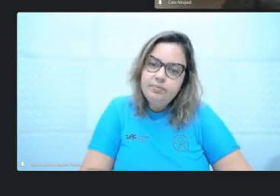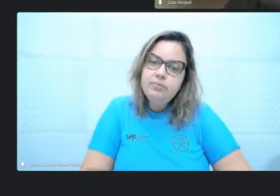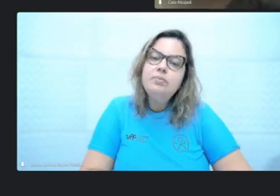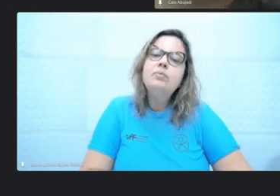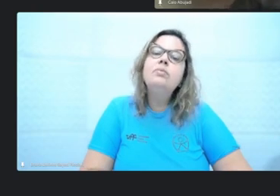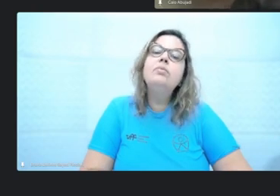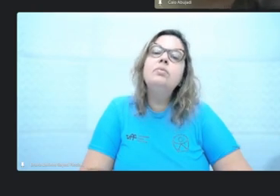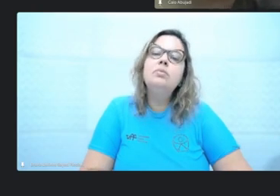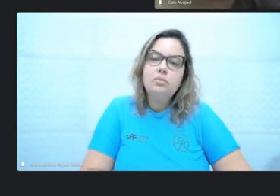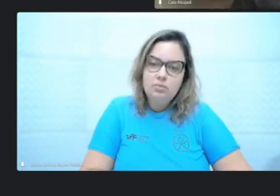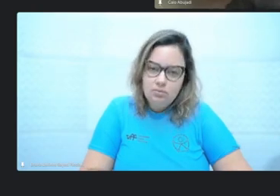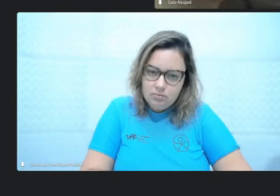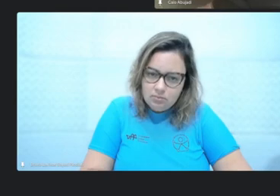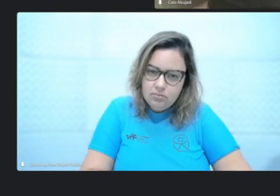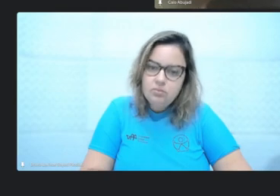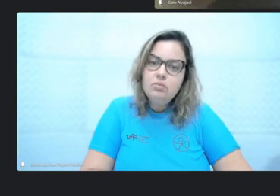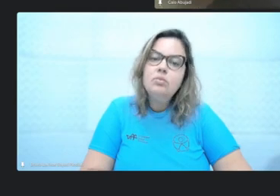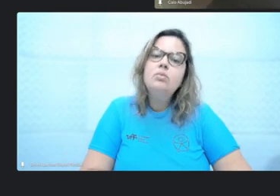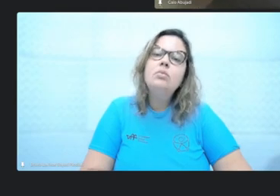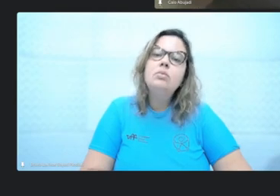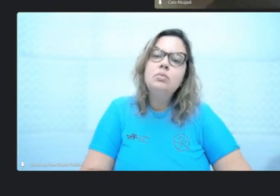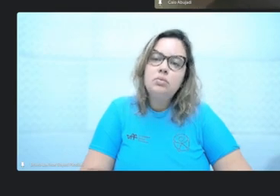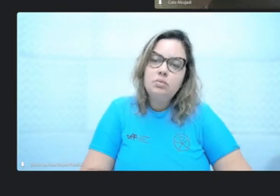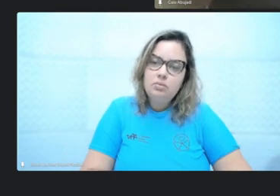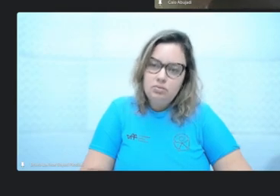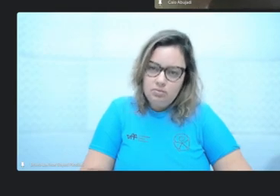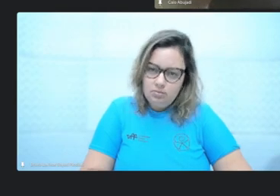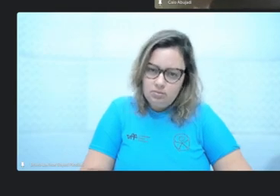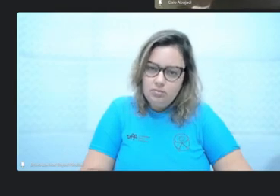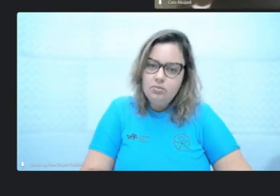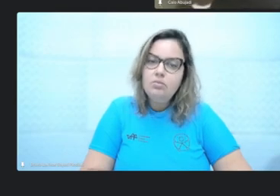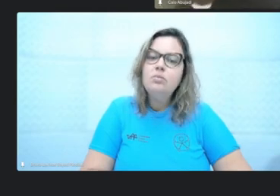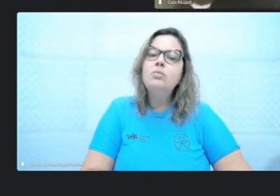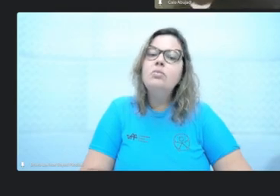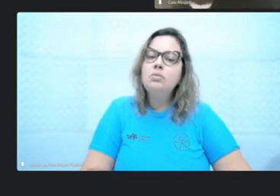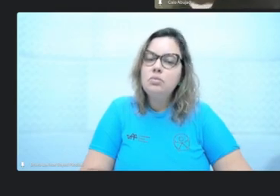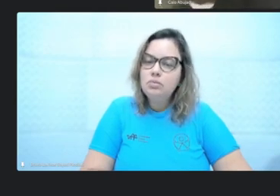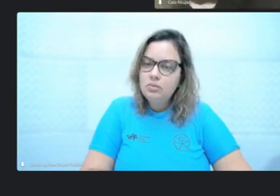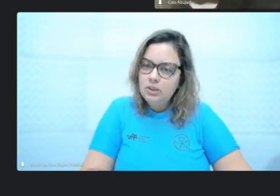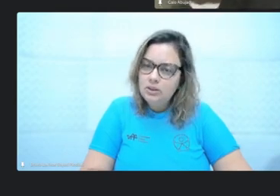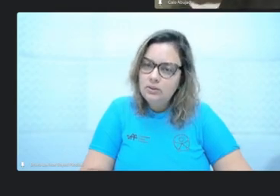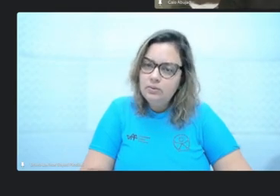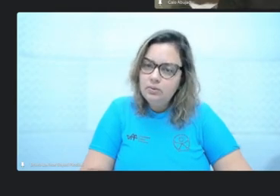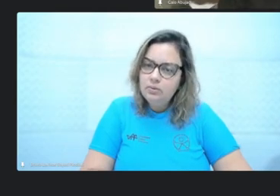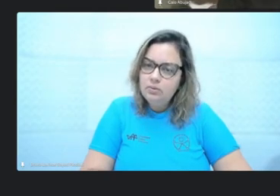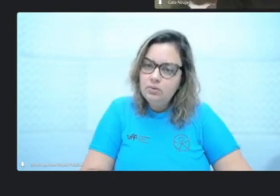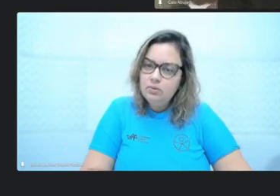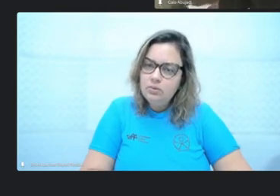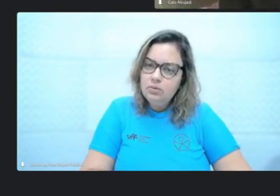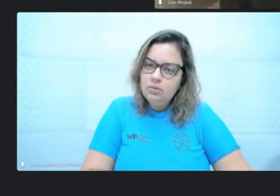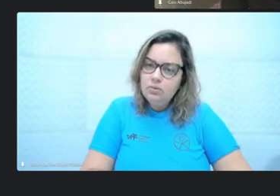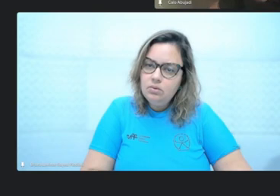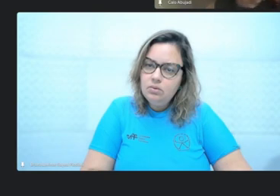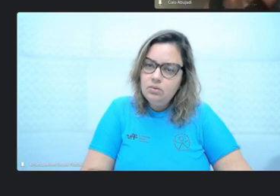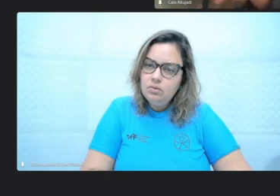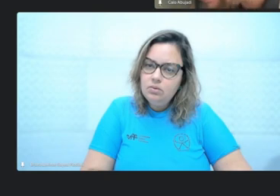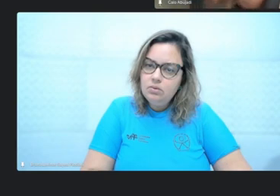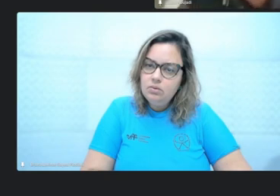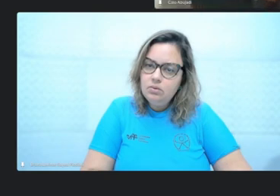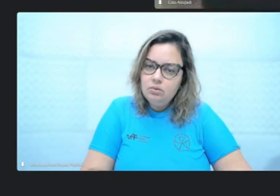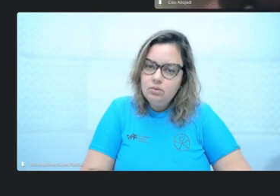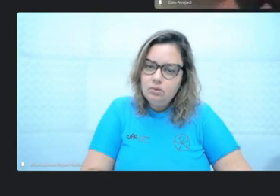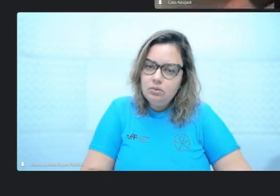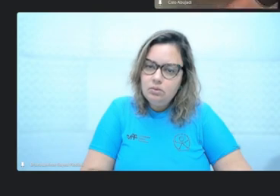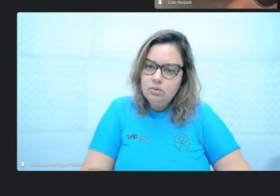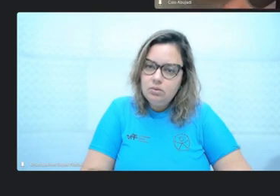eu não durmo. Como é que eu vou aprender? Se é durante o sono que eu aprendo, né? As pessoas, a que hora você aprende? Eu aprendo quando eu estou fazendo terapia,